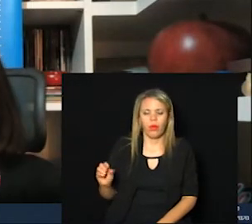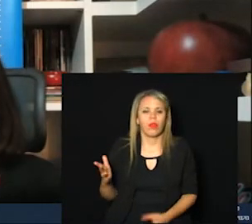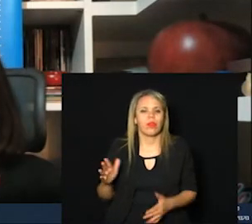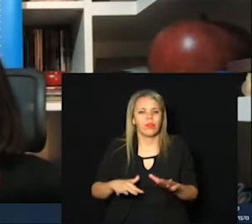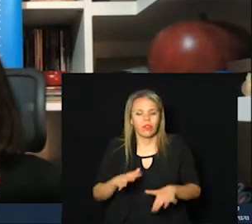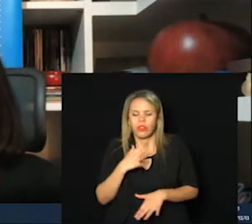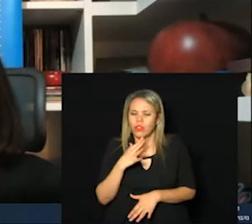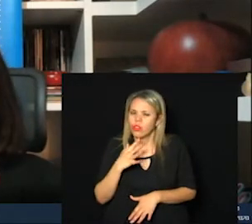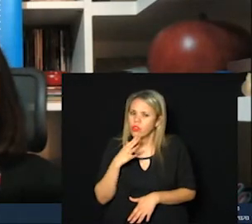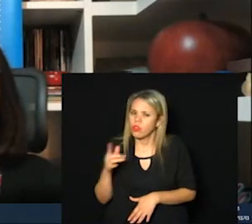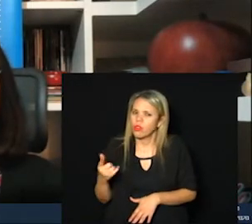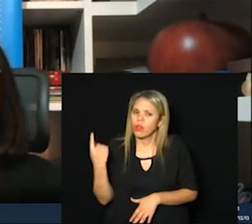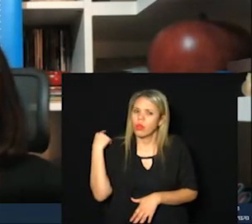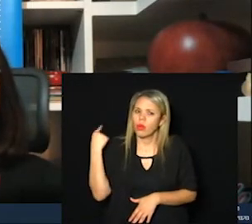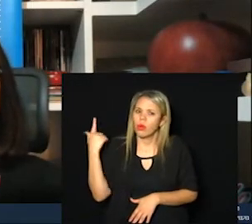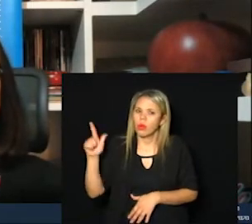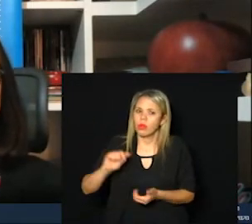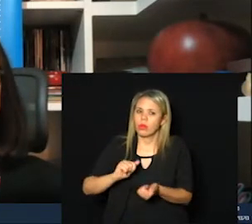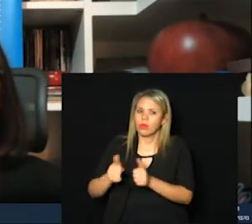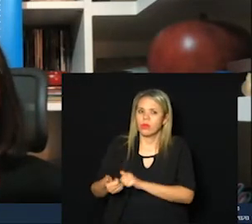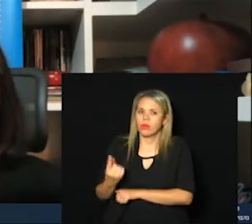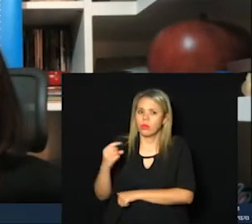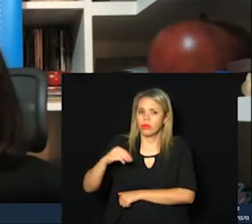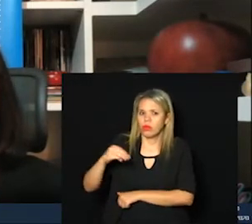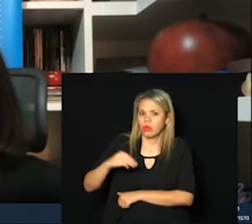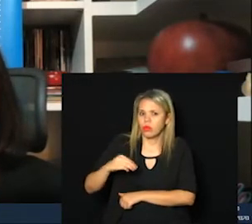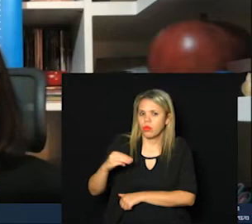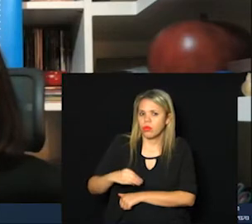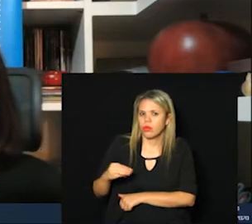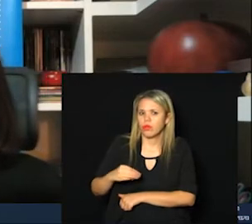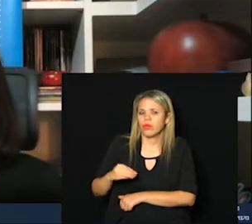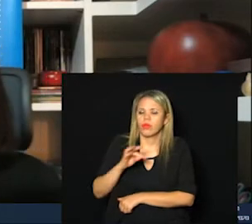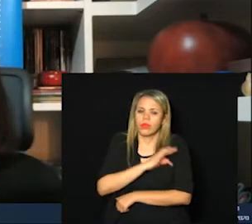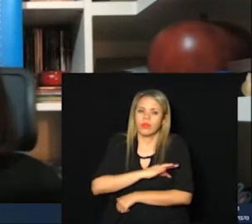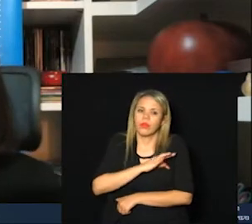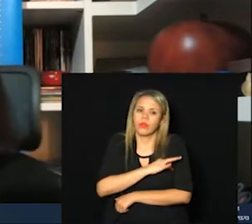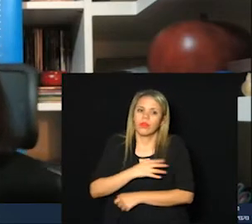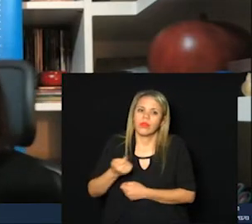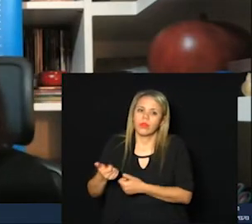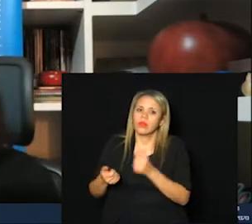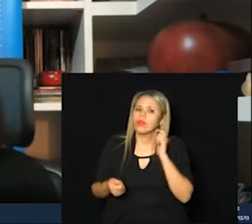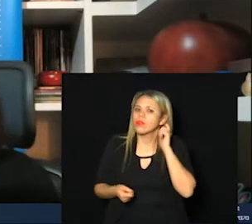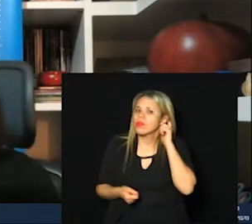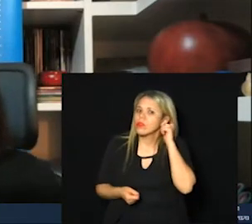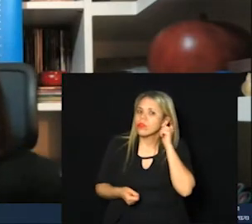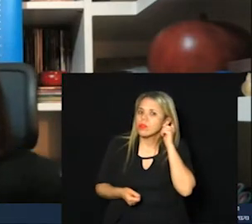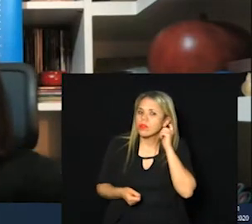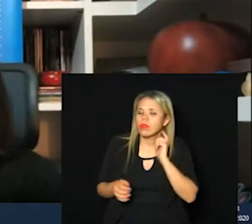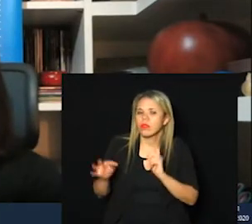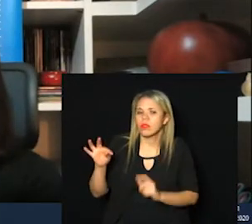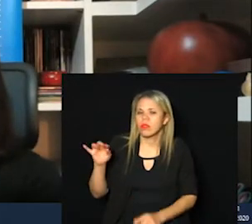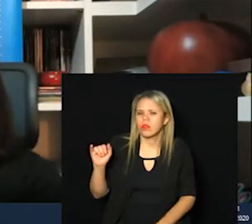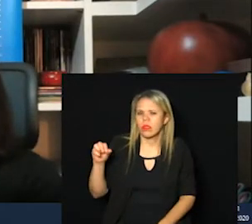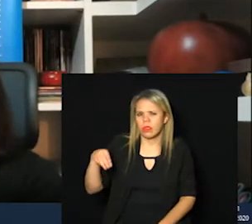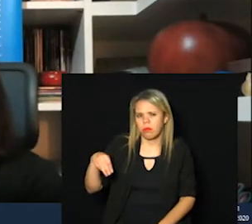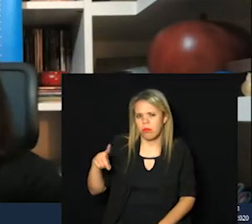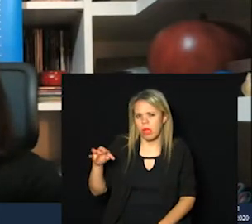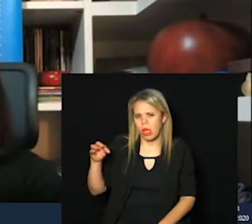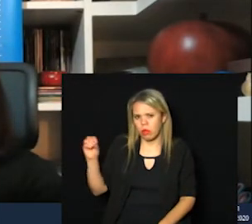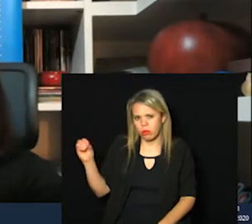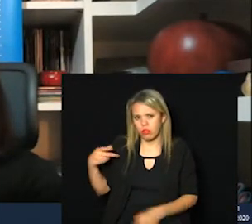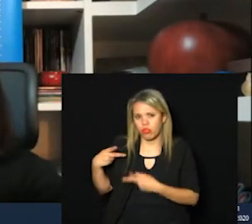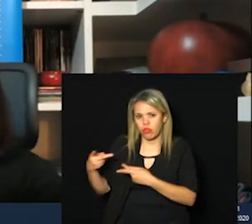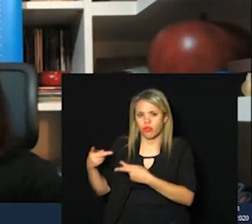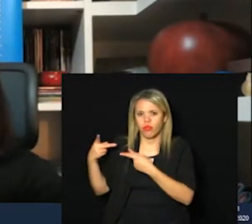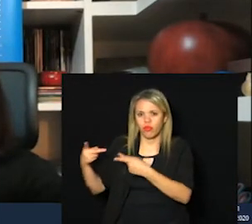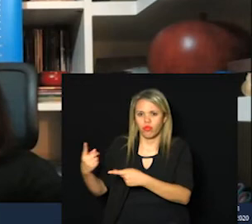essa do esporte, né? 1 minuto para técnico que se dá. Então, nesse time out, nós somos convidados a